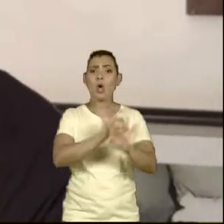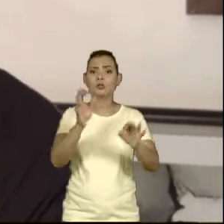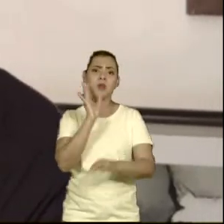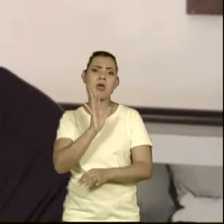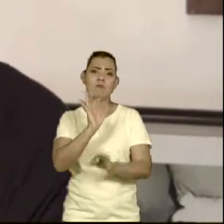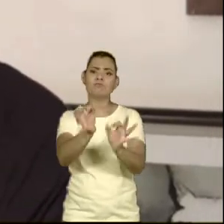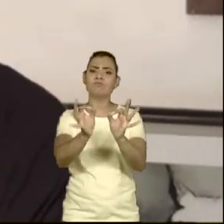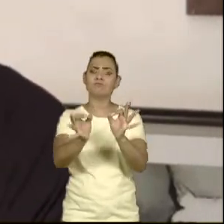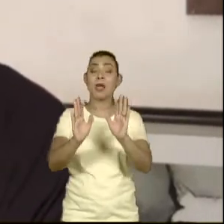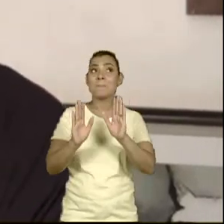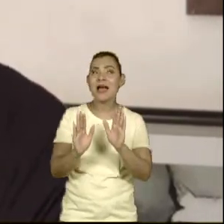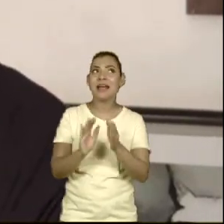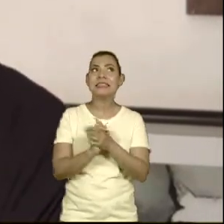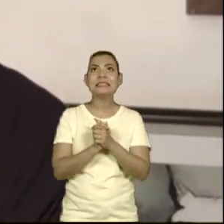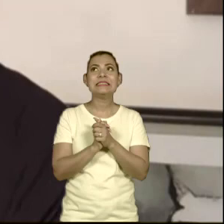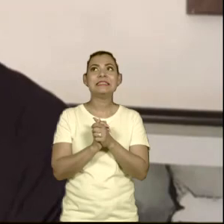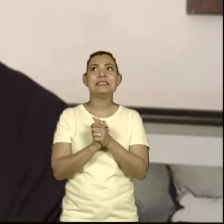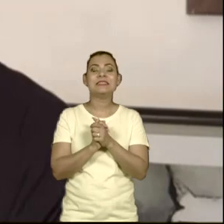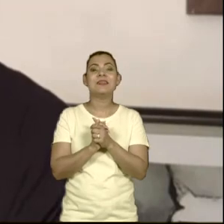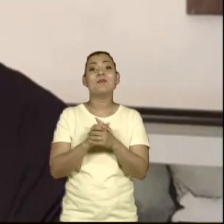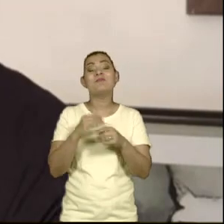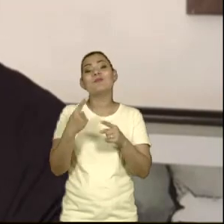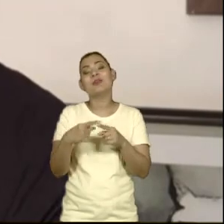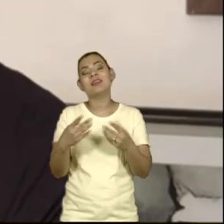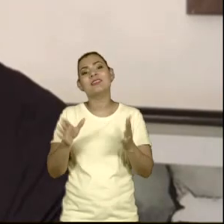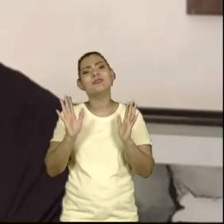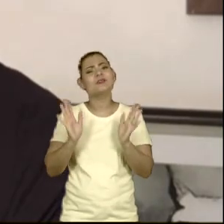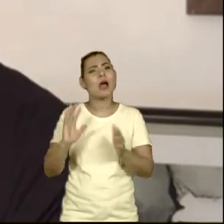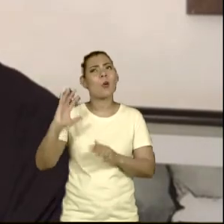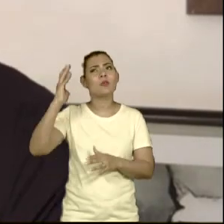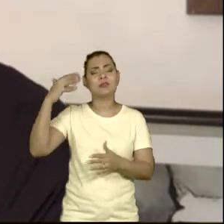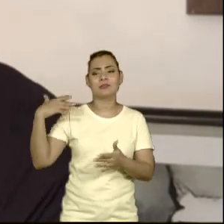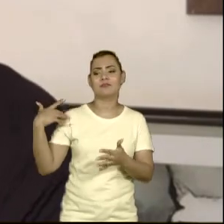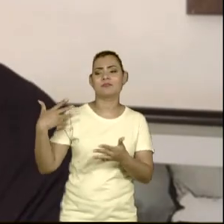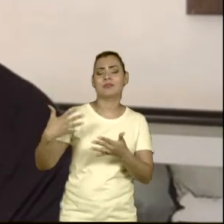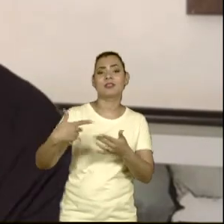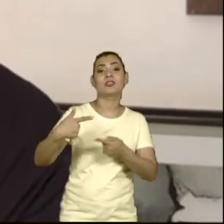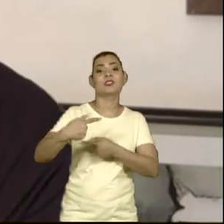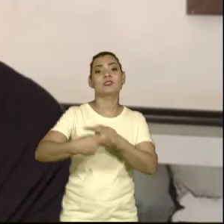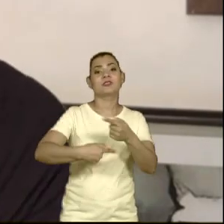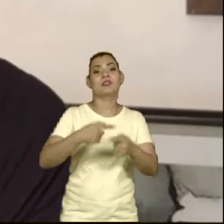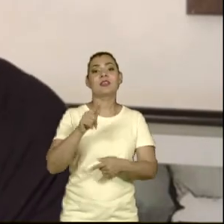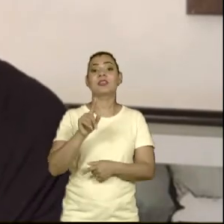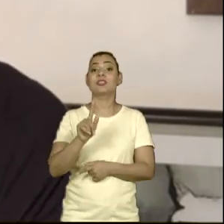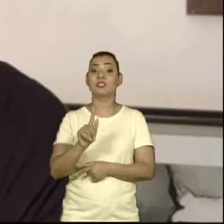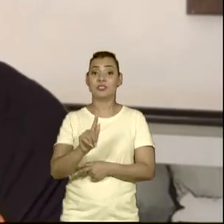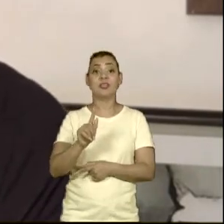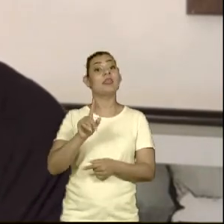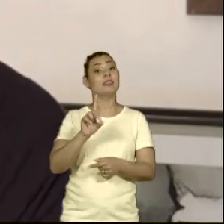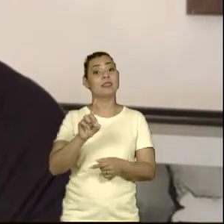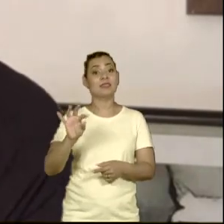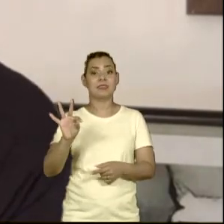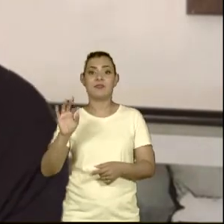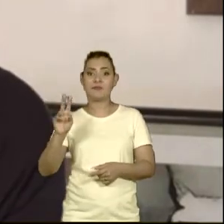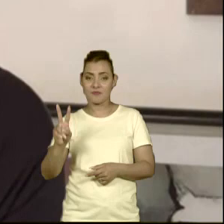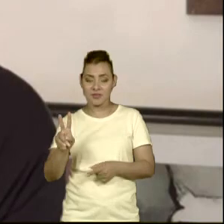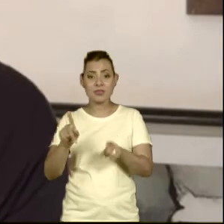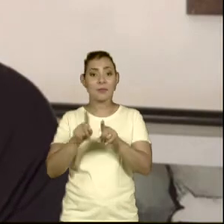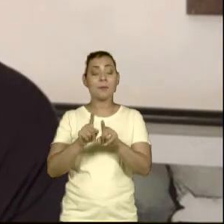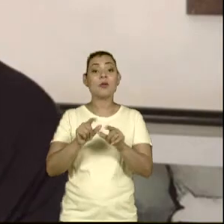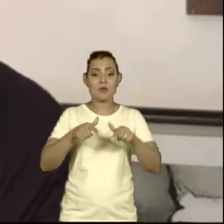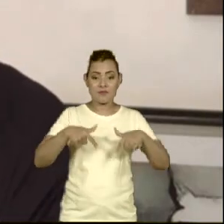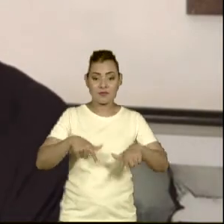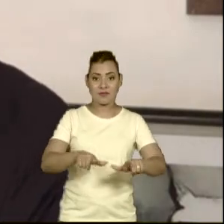dá para fingir que não, mas já era uma coisa que estava acontecendo na geração DVD, estava mudando do VHS para o DVD